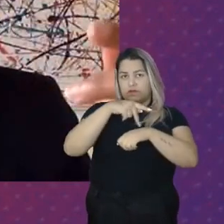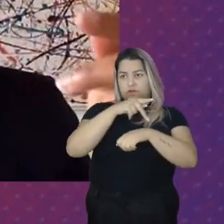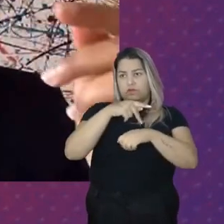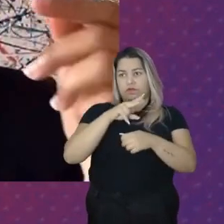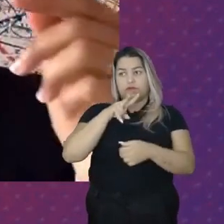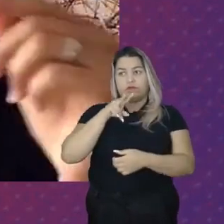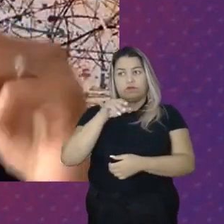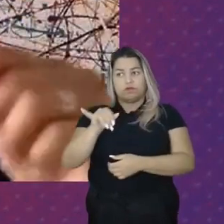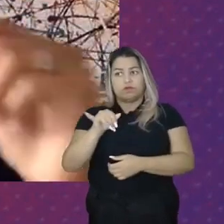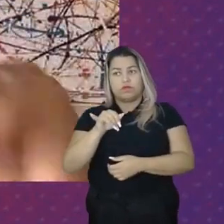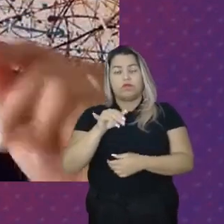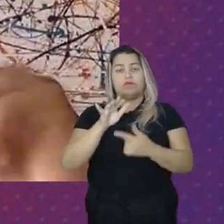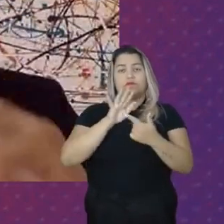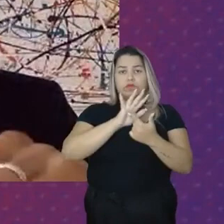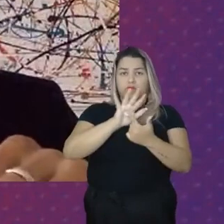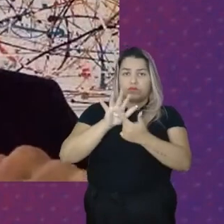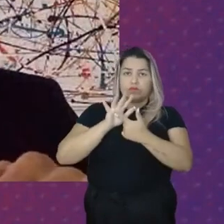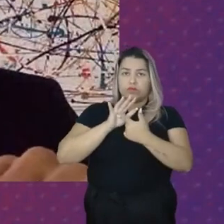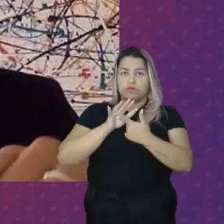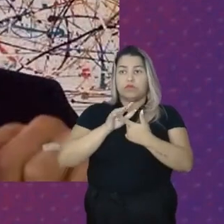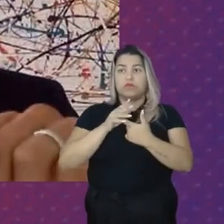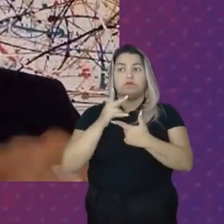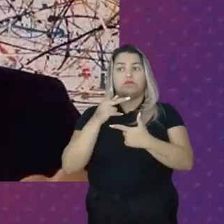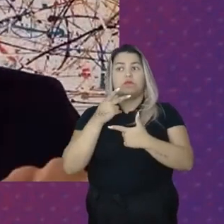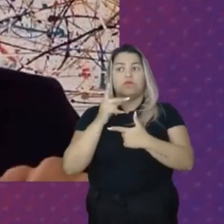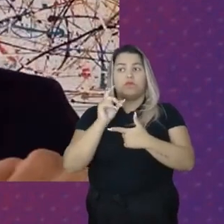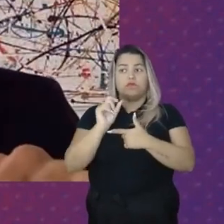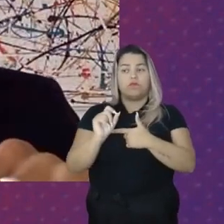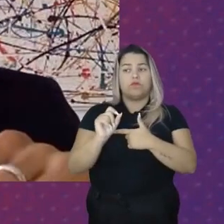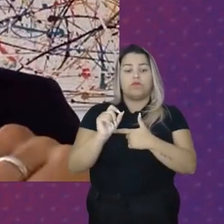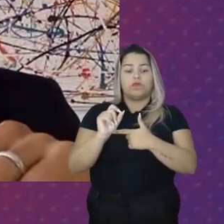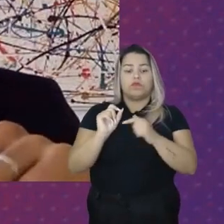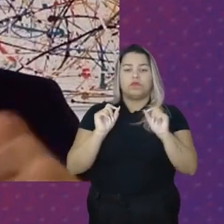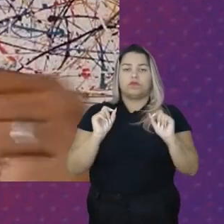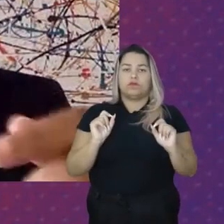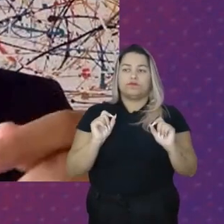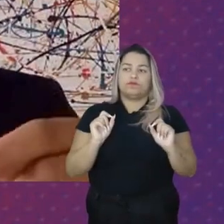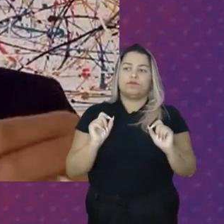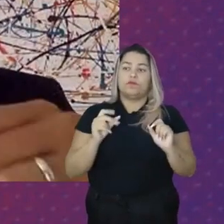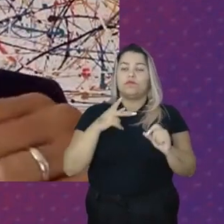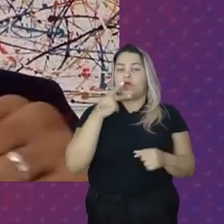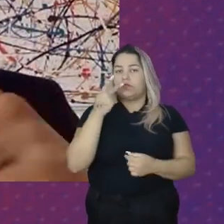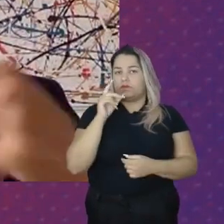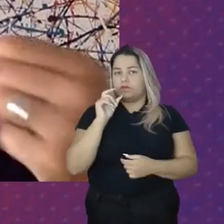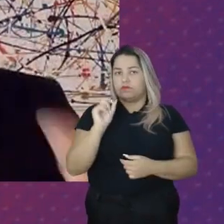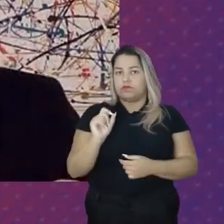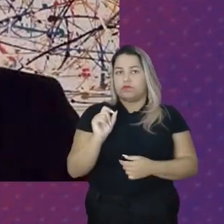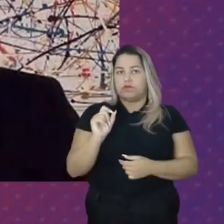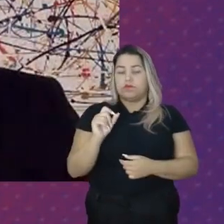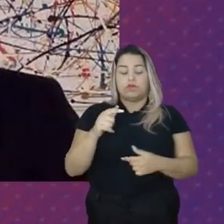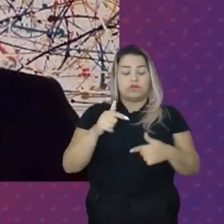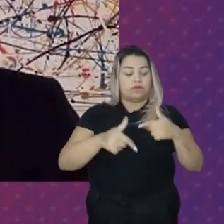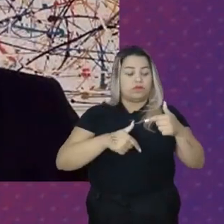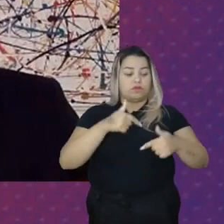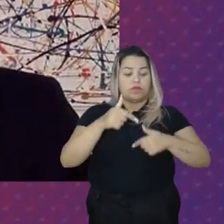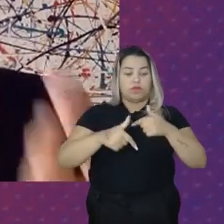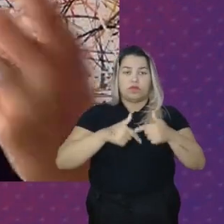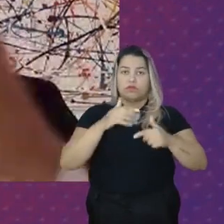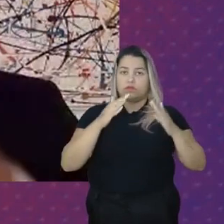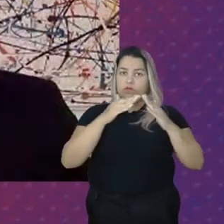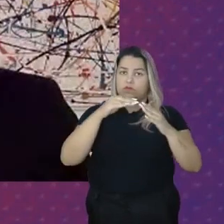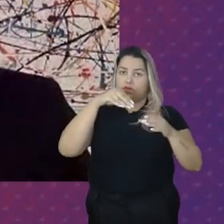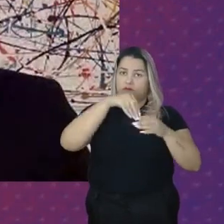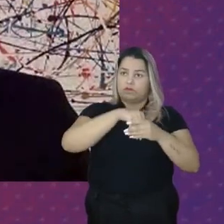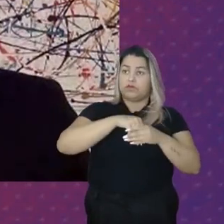vai apresentar uma crítica contundente a isso, dizendo, né, que as trabalhadoras domésticas,